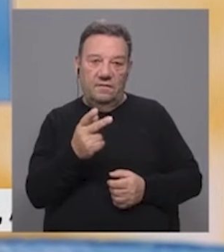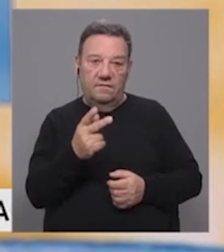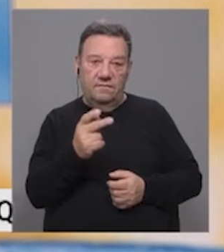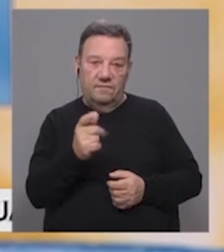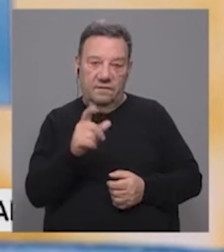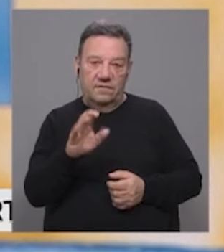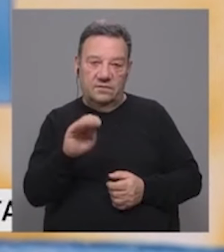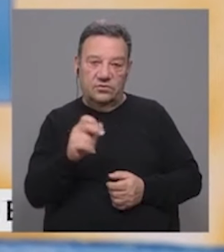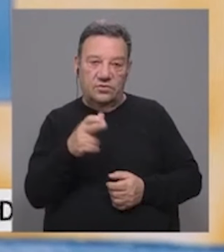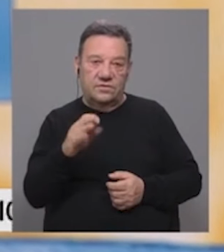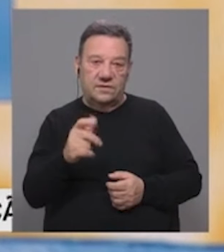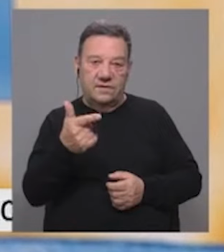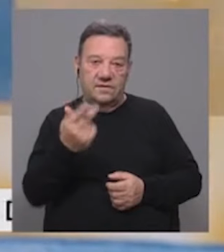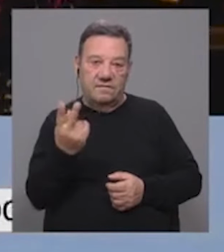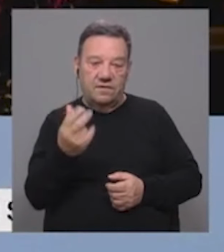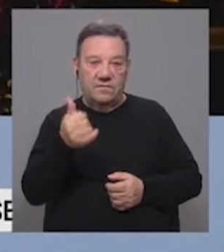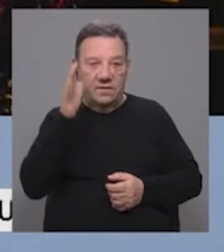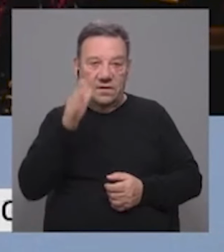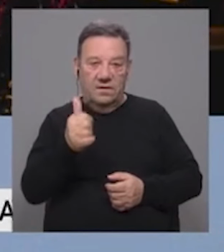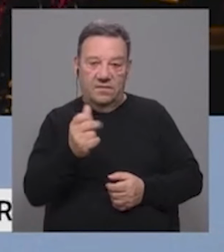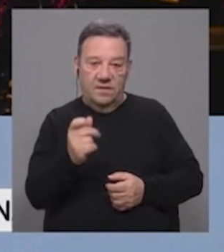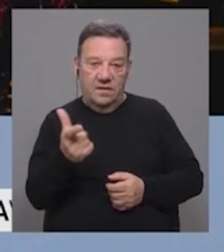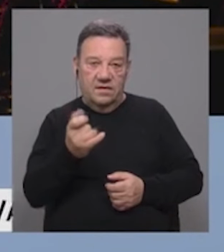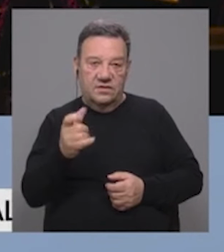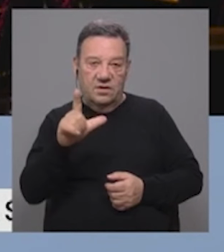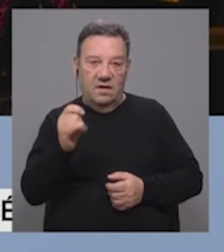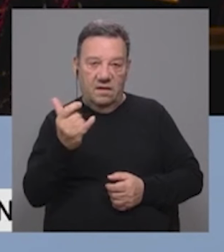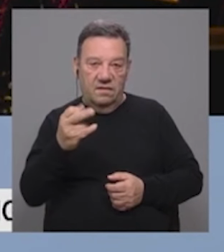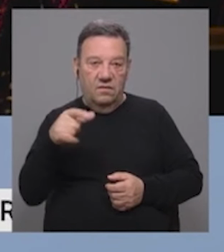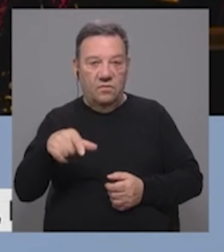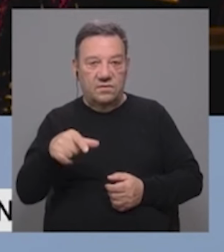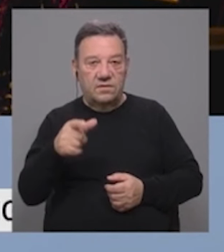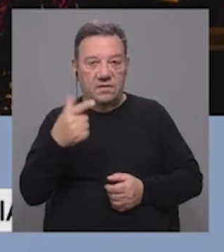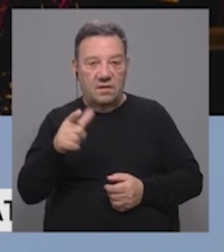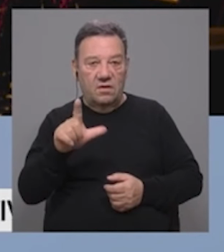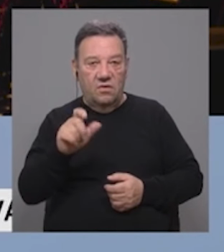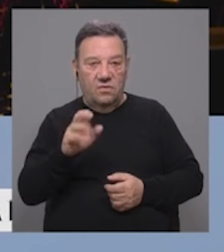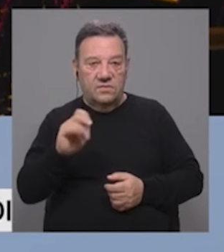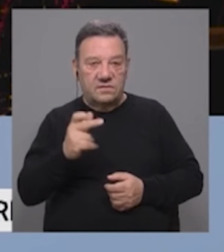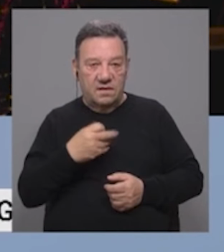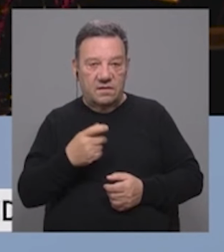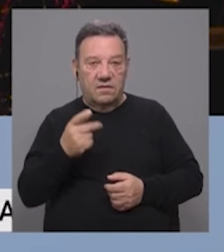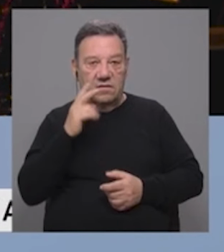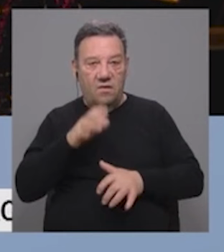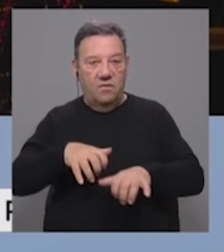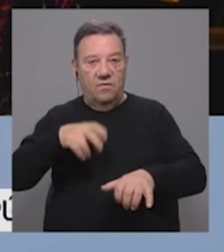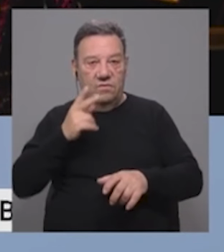TV. Muito boa tarde, Beatriz Leite. Hoje está em Lousada, num auditório.